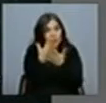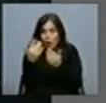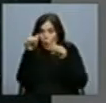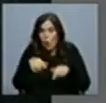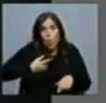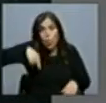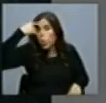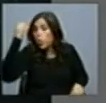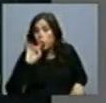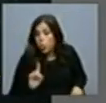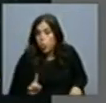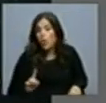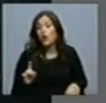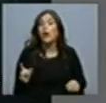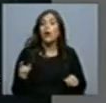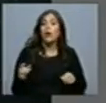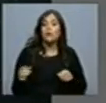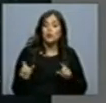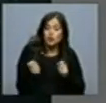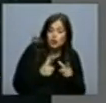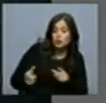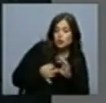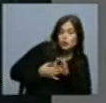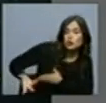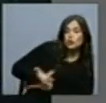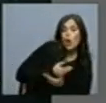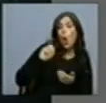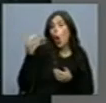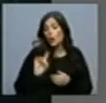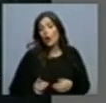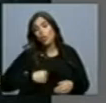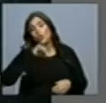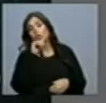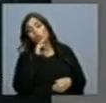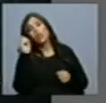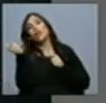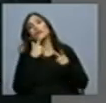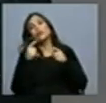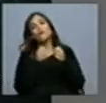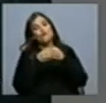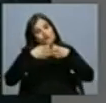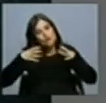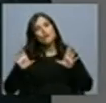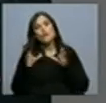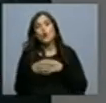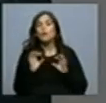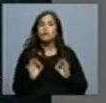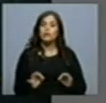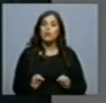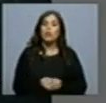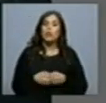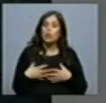se elas estariam relacionadas entre si. Nós sabemos que as estrelas geralmente nascem em enxames e, portanto, nascem em